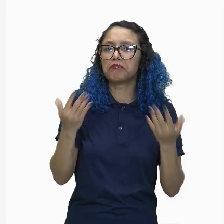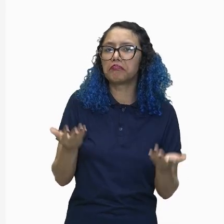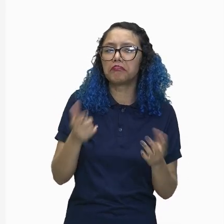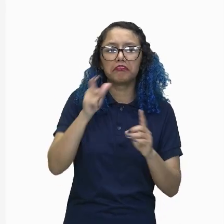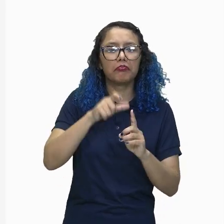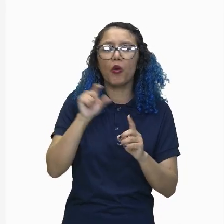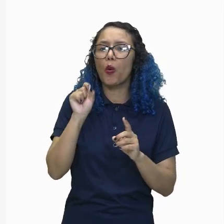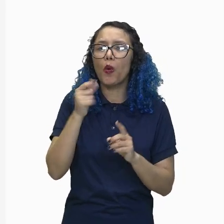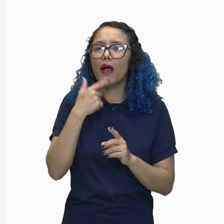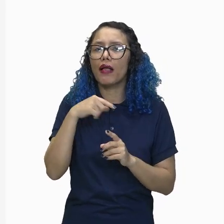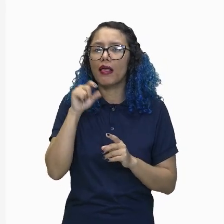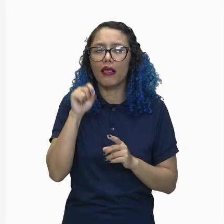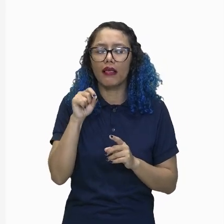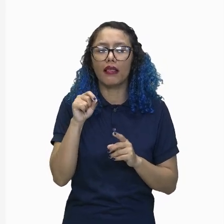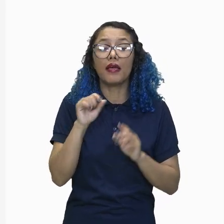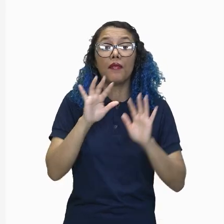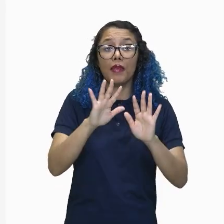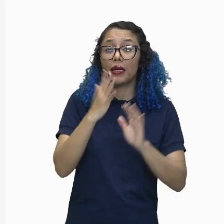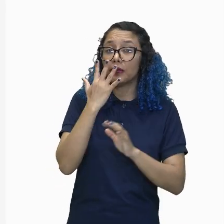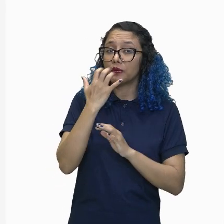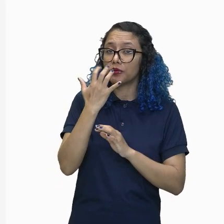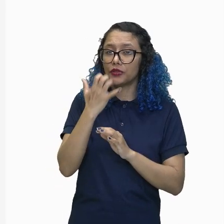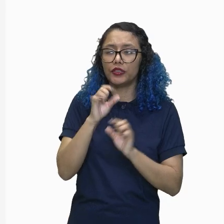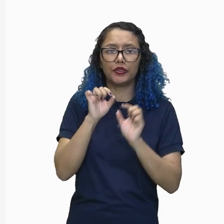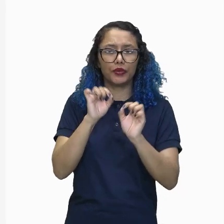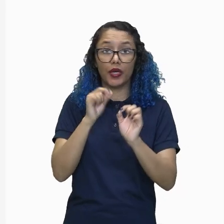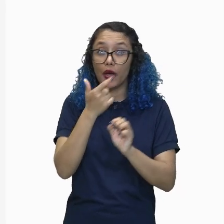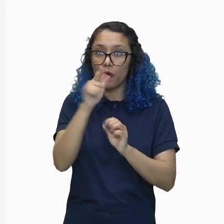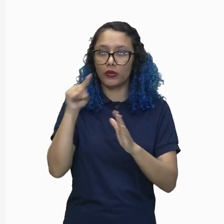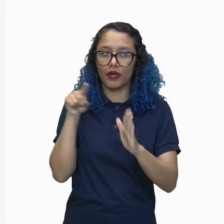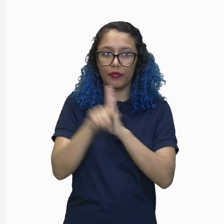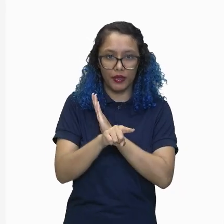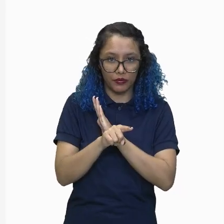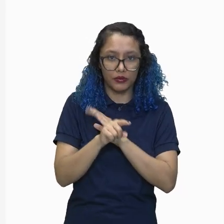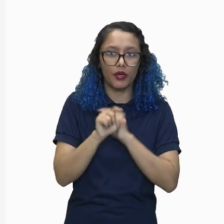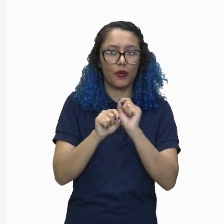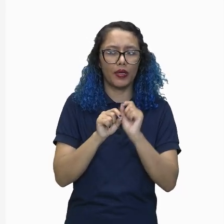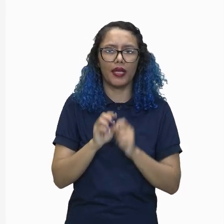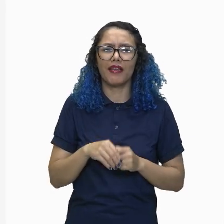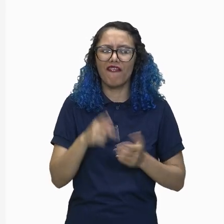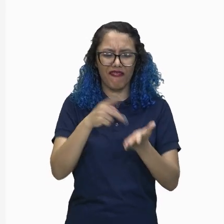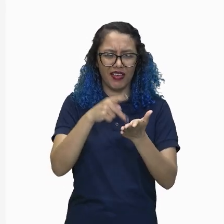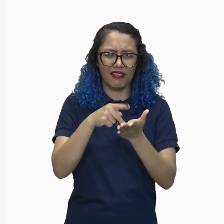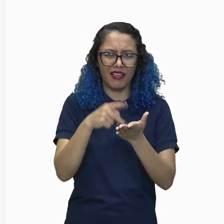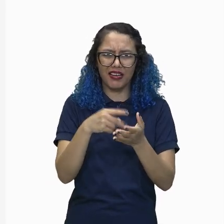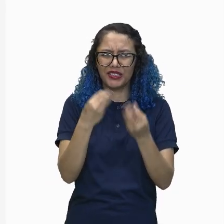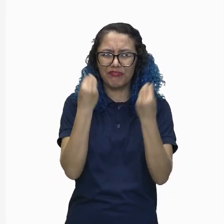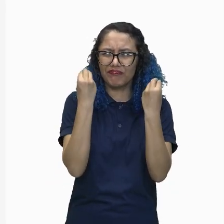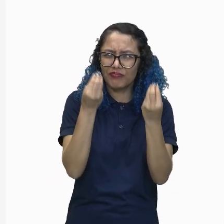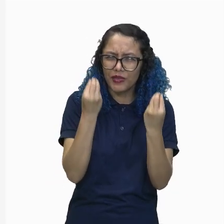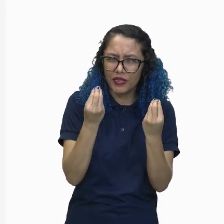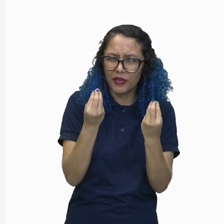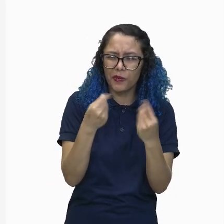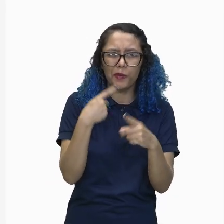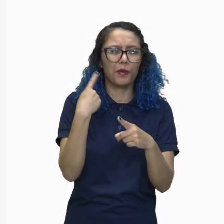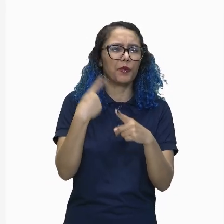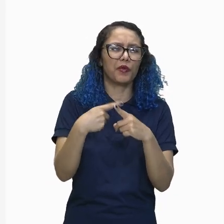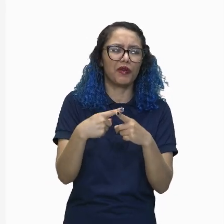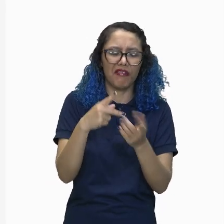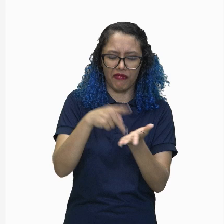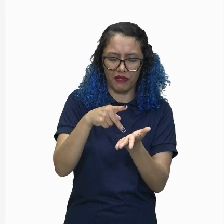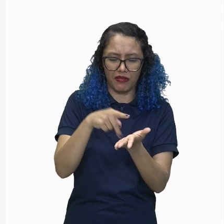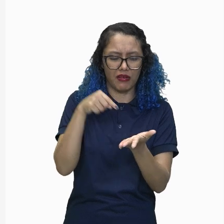E o Nietzsche fala o quê? Ele traz para nós e diz assim, não, era para que E por que a verdade? Olha as bases